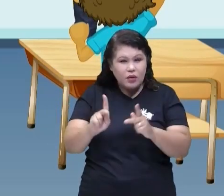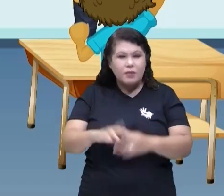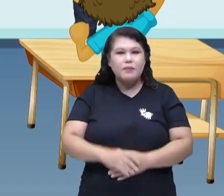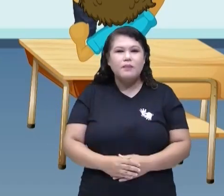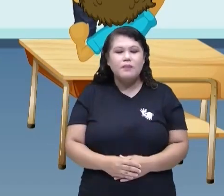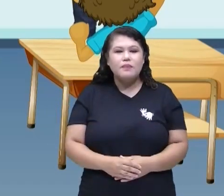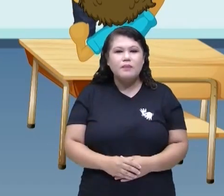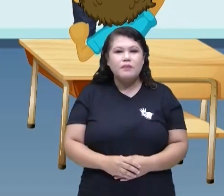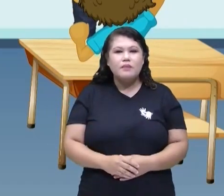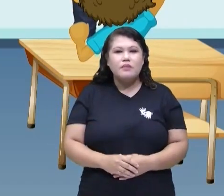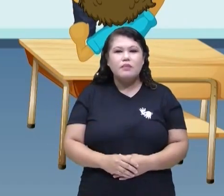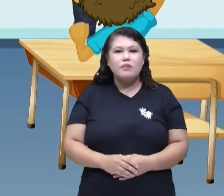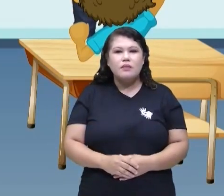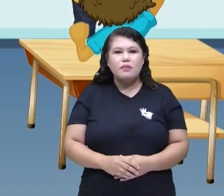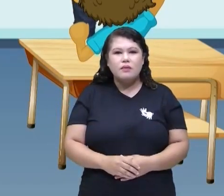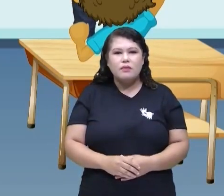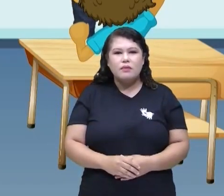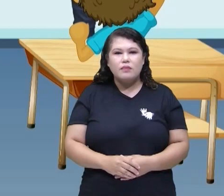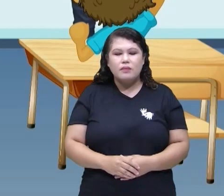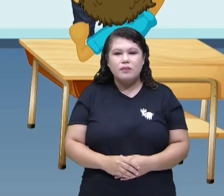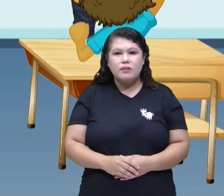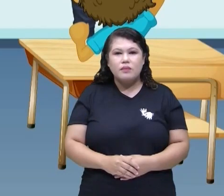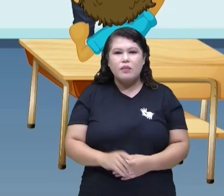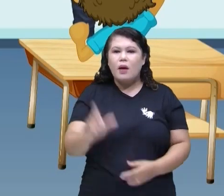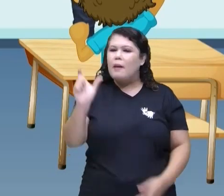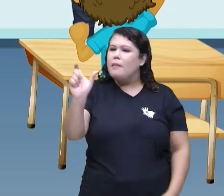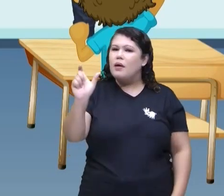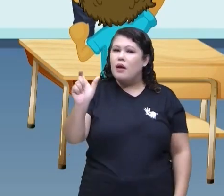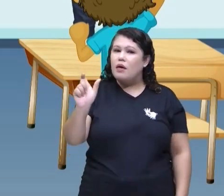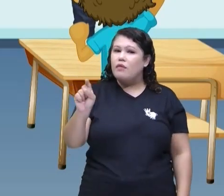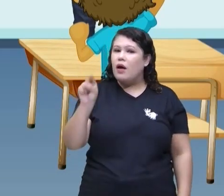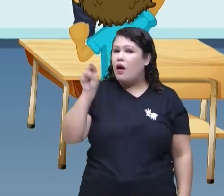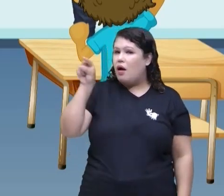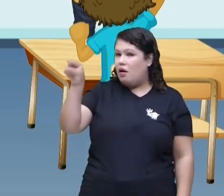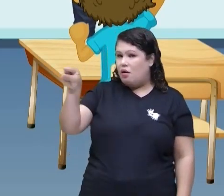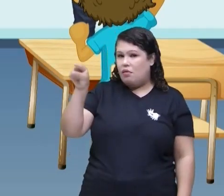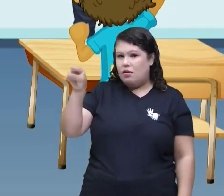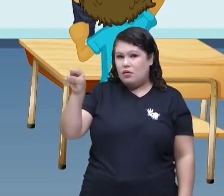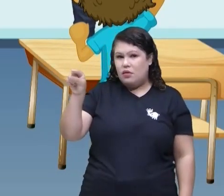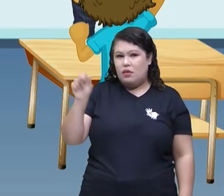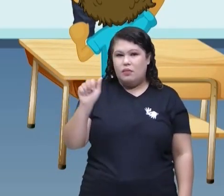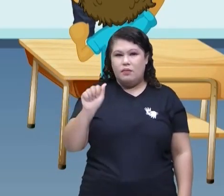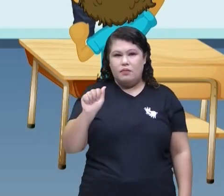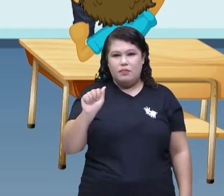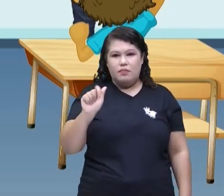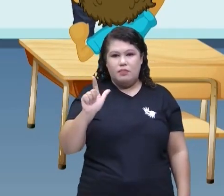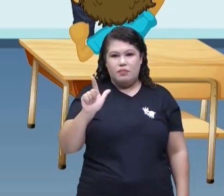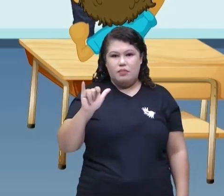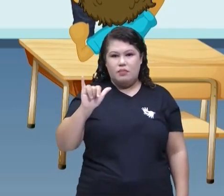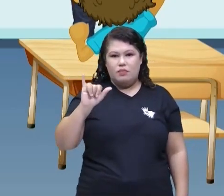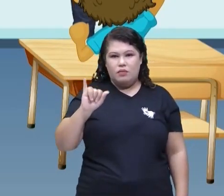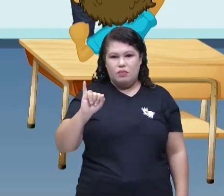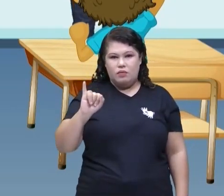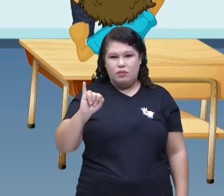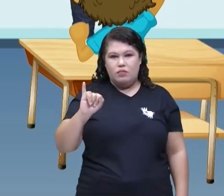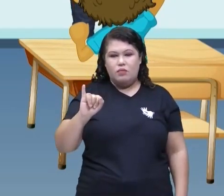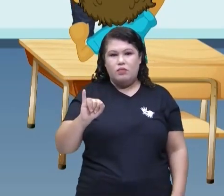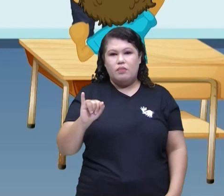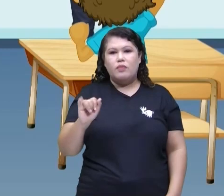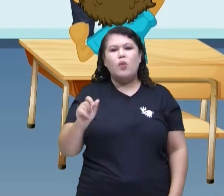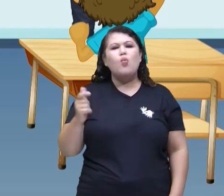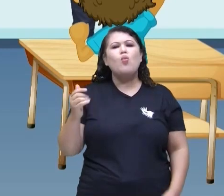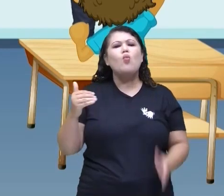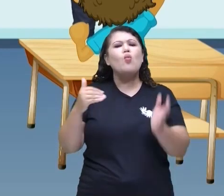é a próxima palavra? A palavra ali. E a última palavrinha é a